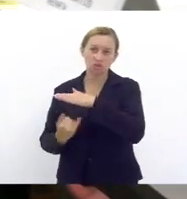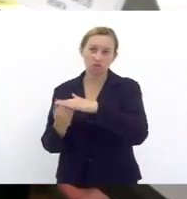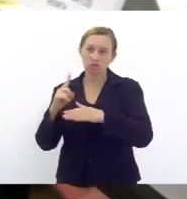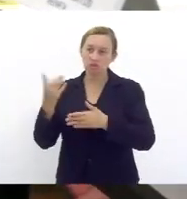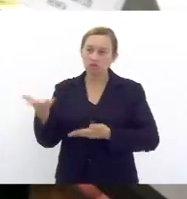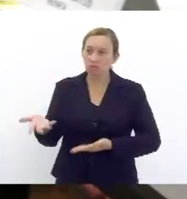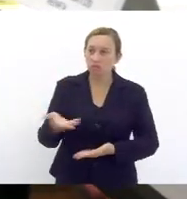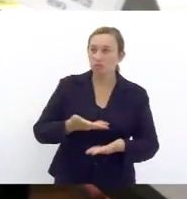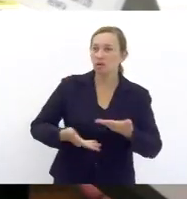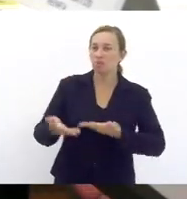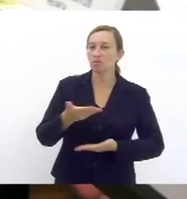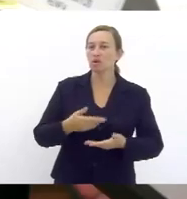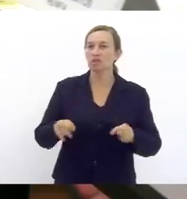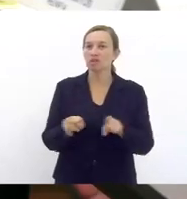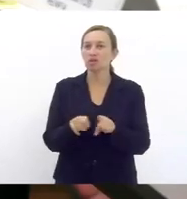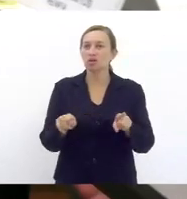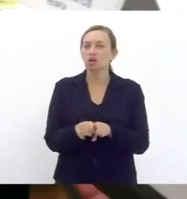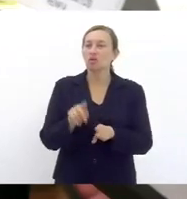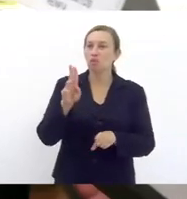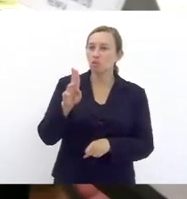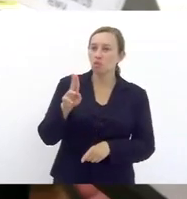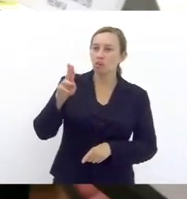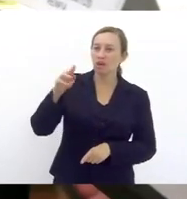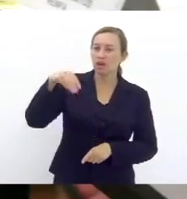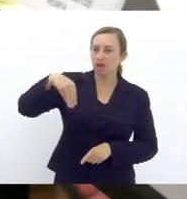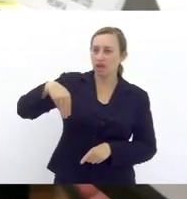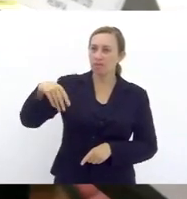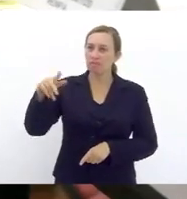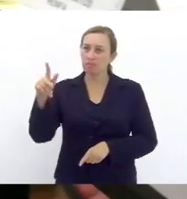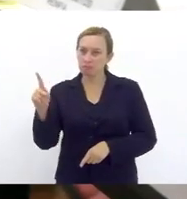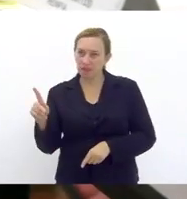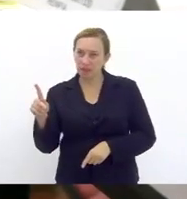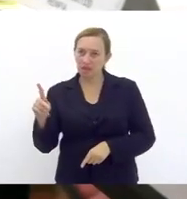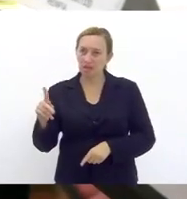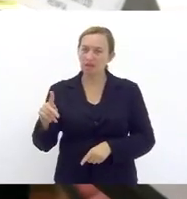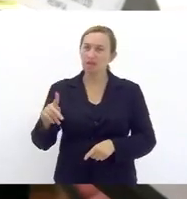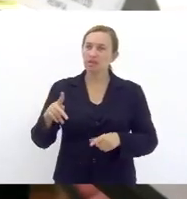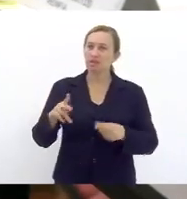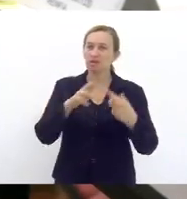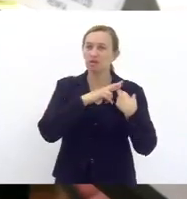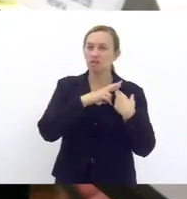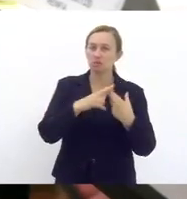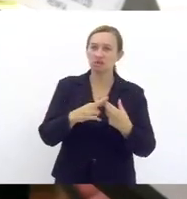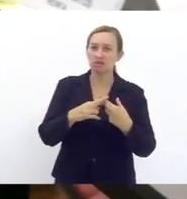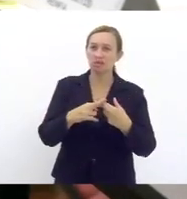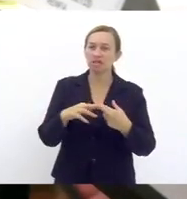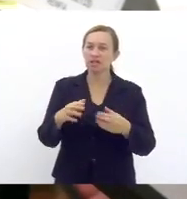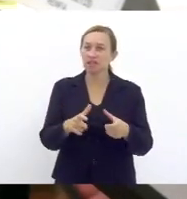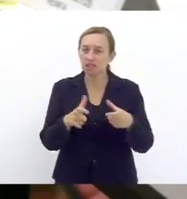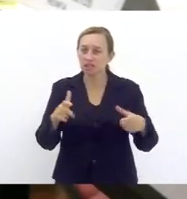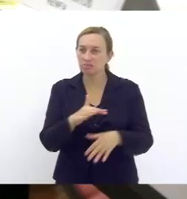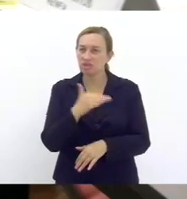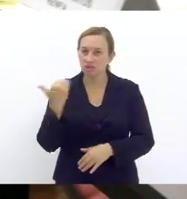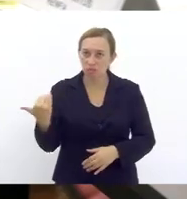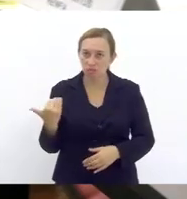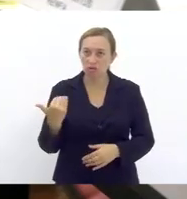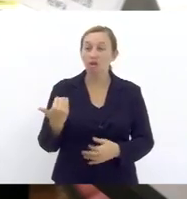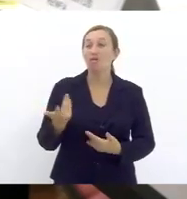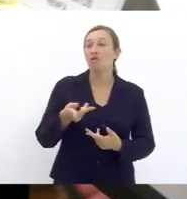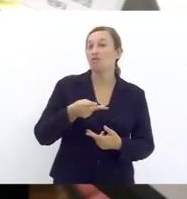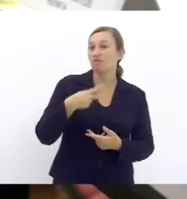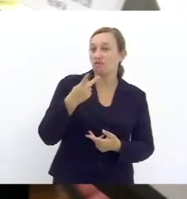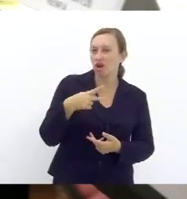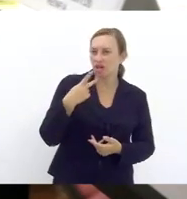não colabora também o MP tem uma imensa responsabilidade sobre essas mortes né falando